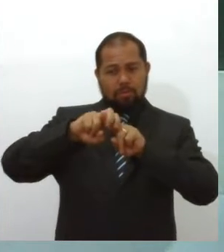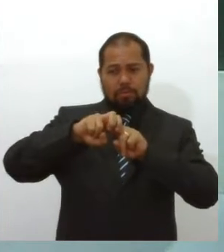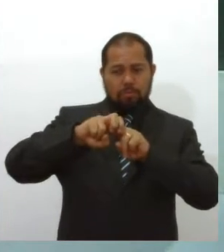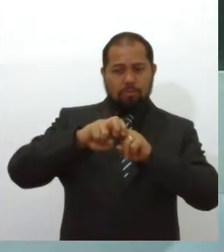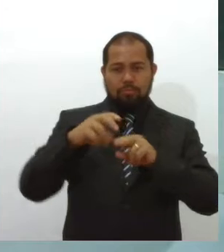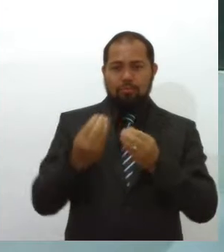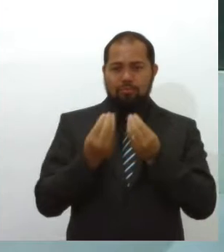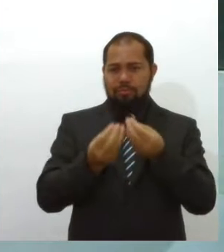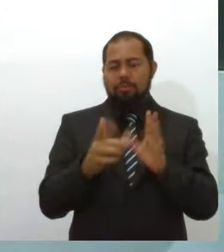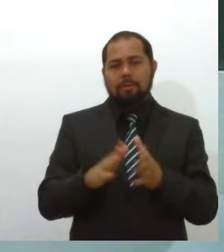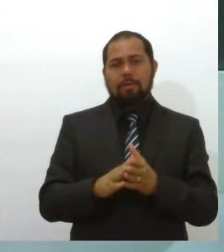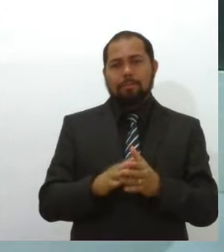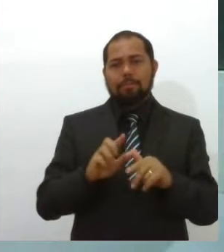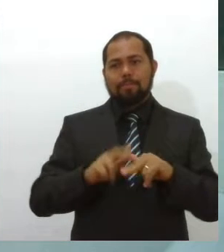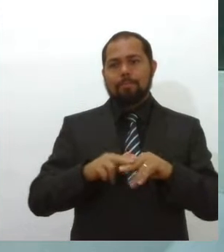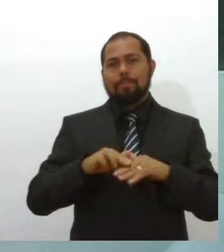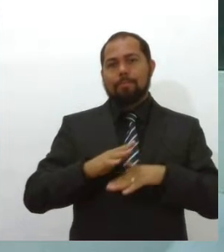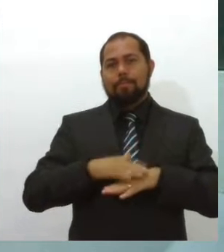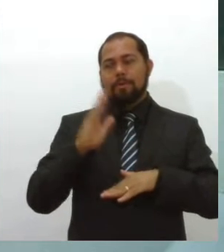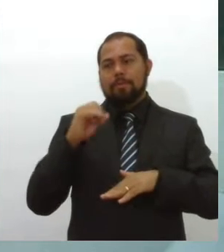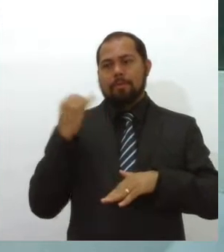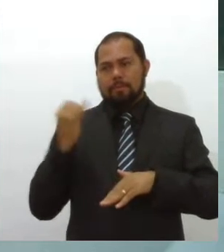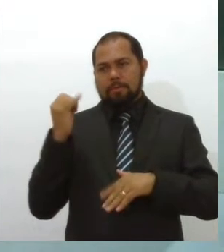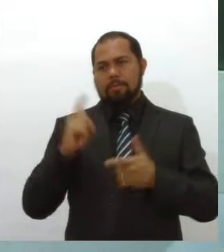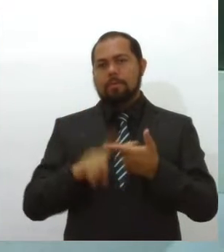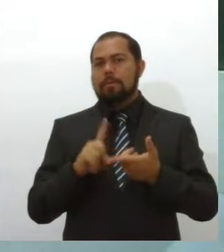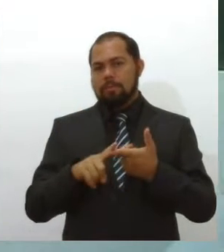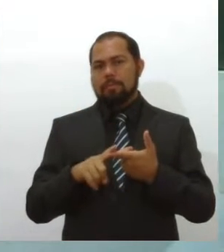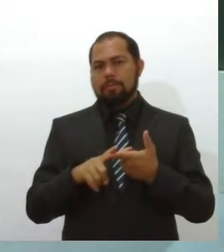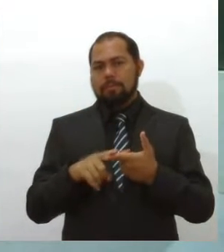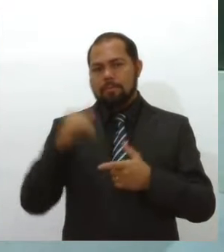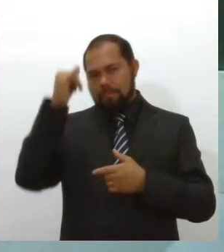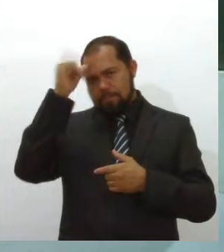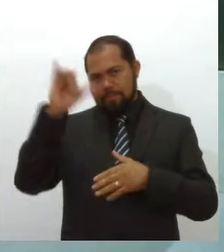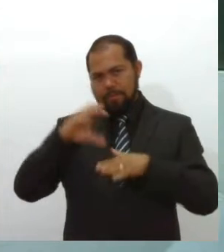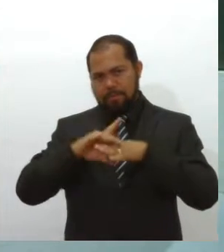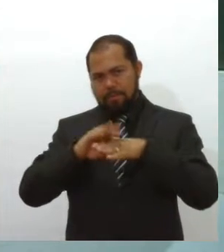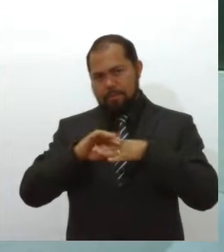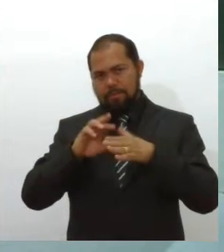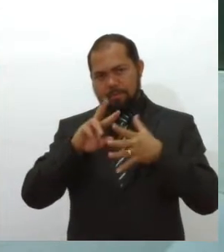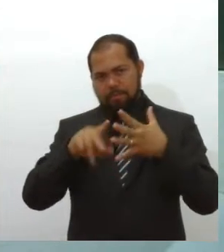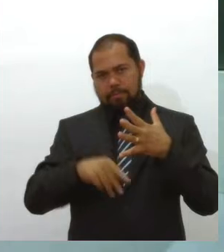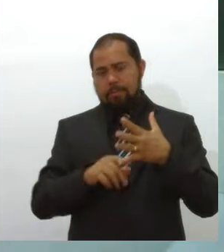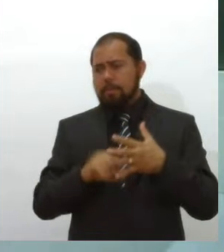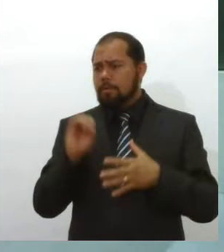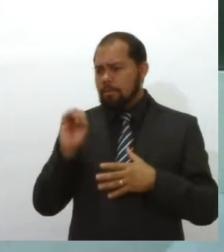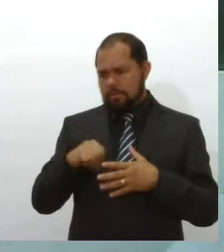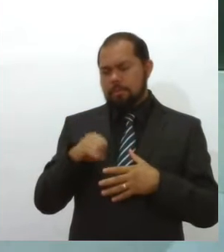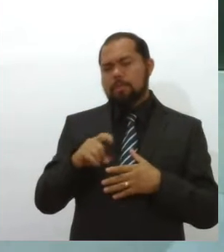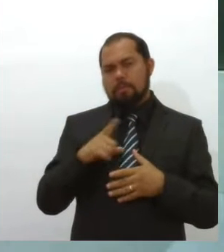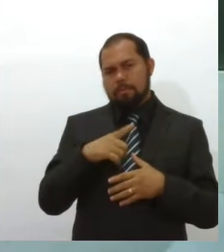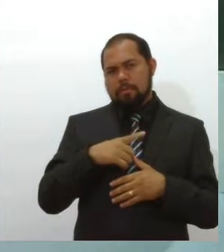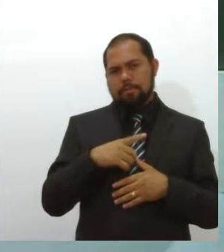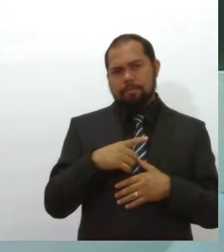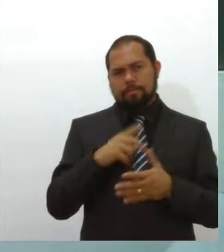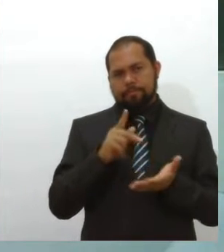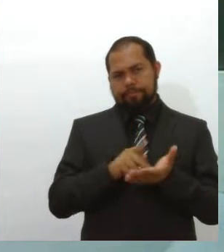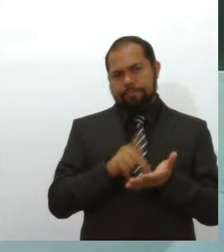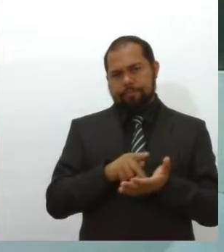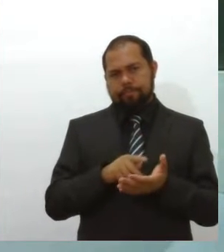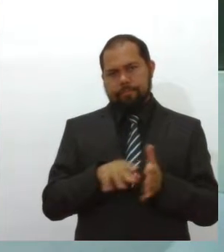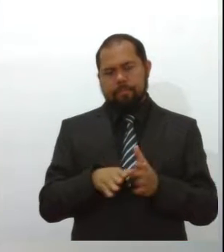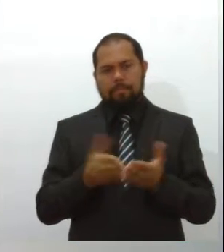gente possa, né, se prevenir de várias doenças. Isso, existe realmente, que assim, quando falamos do SUS,